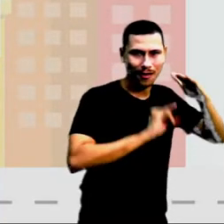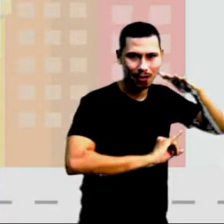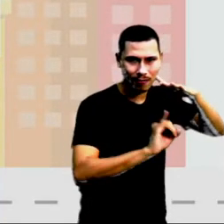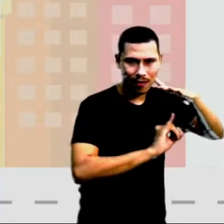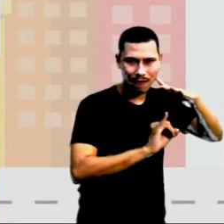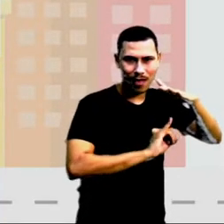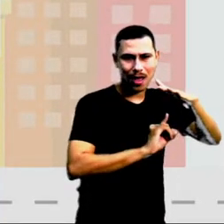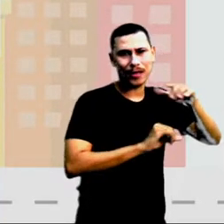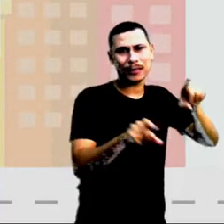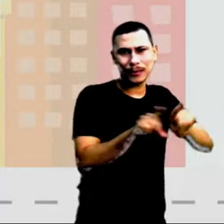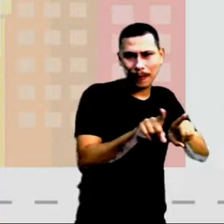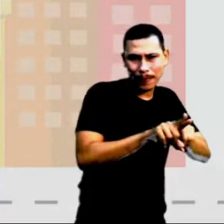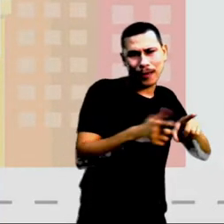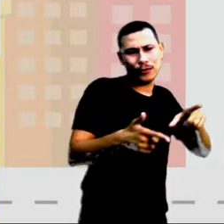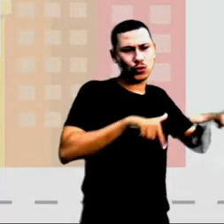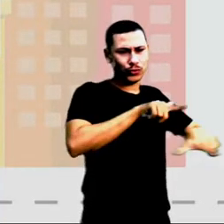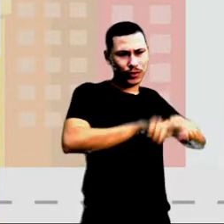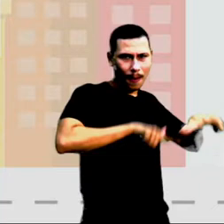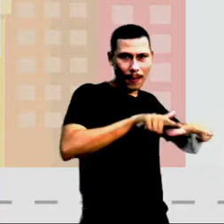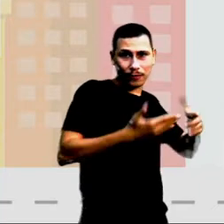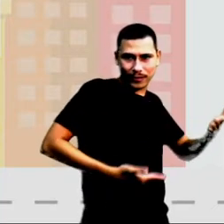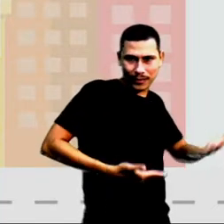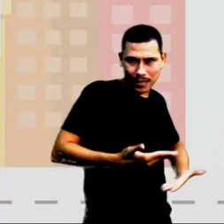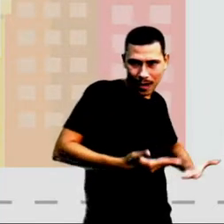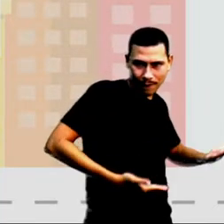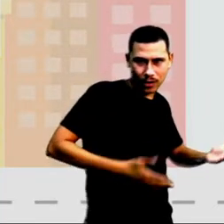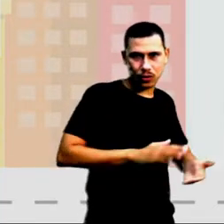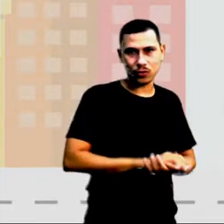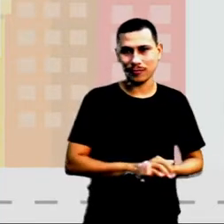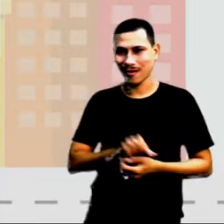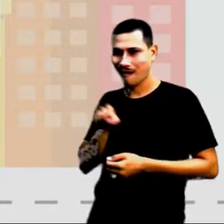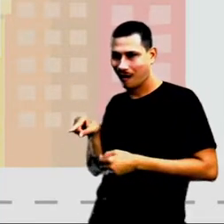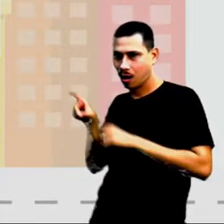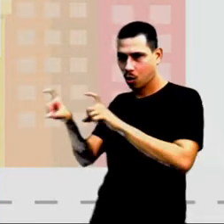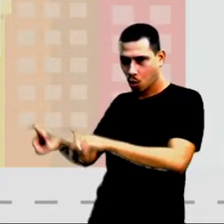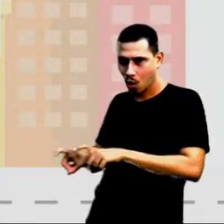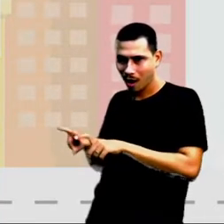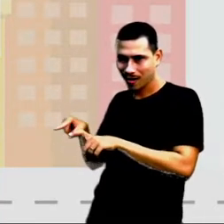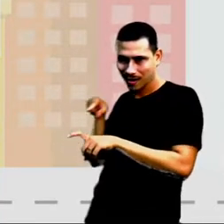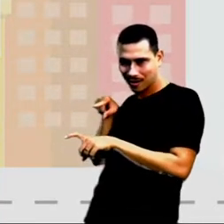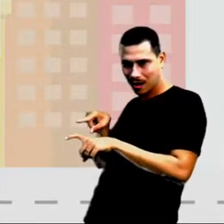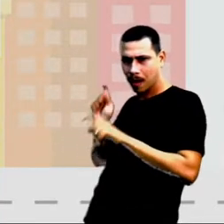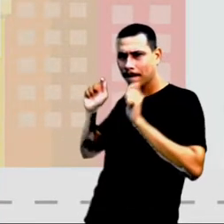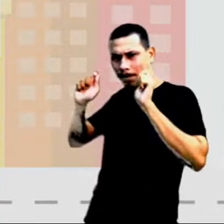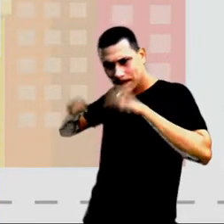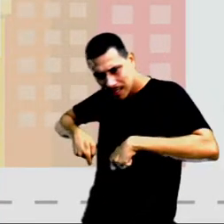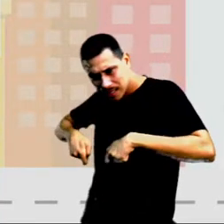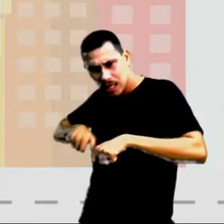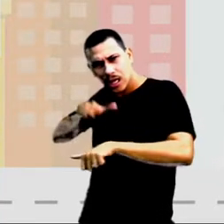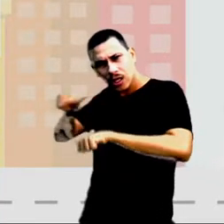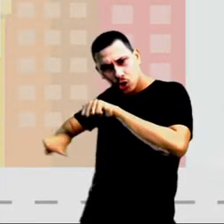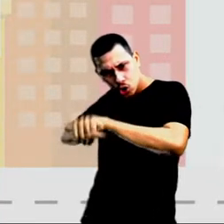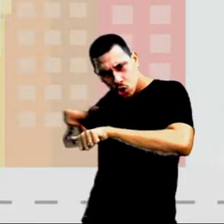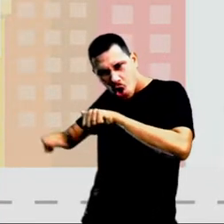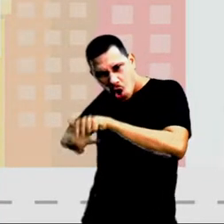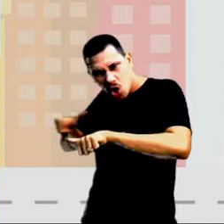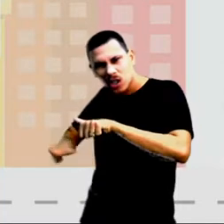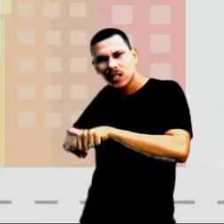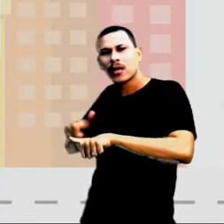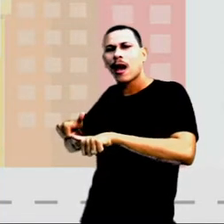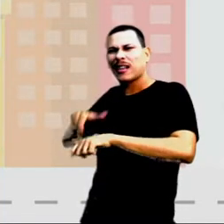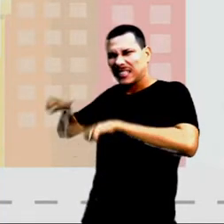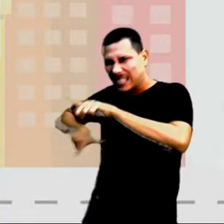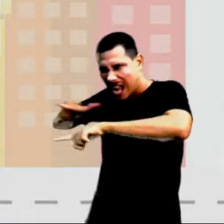do setor de serviço. O campo precisa se tornar mais produtivo para atender